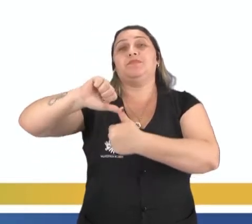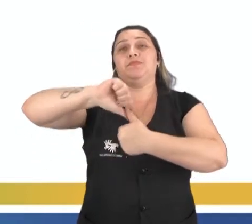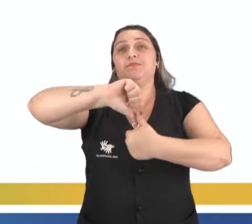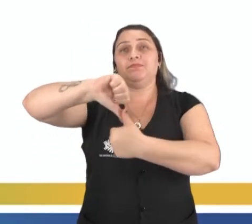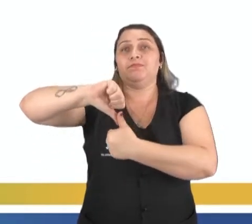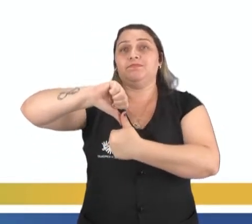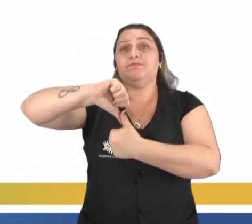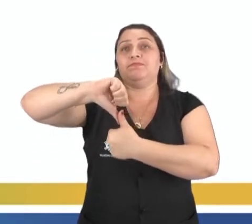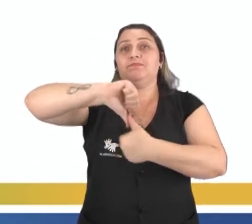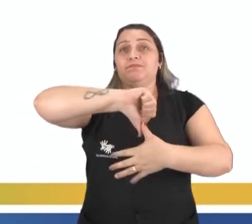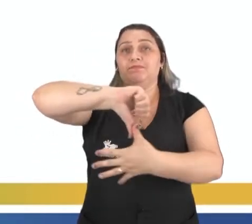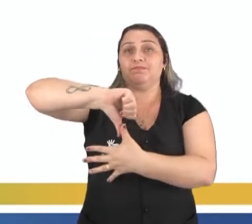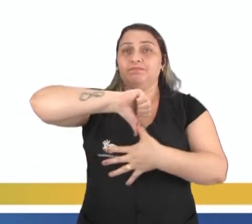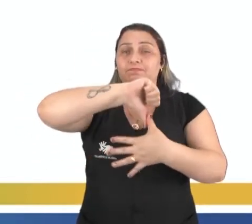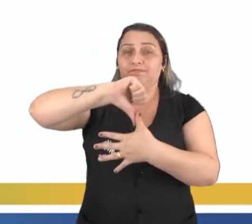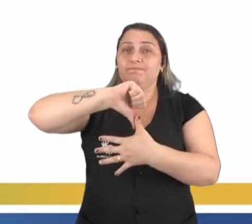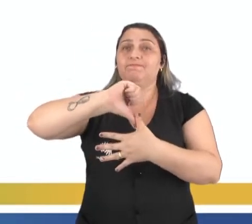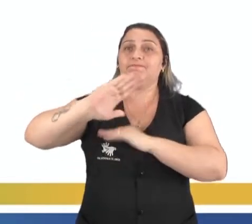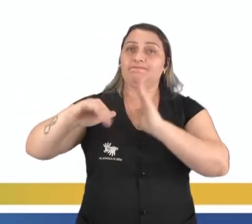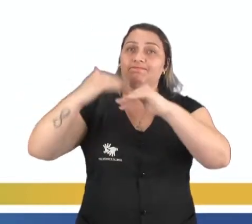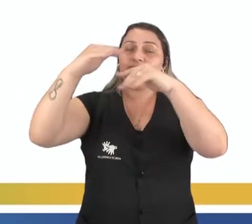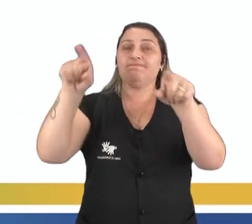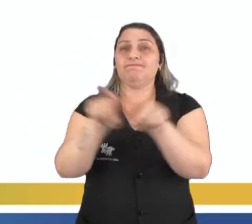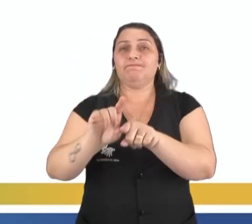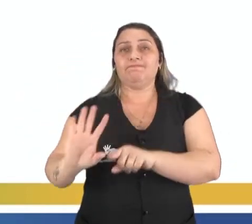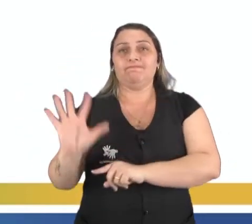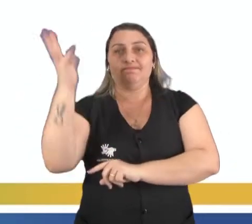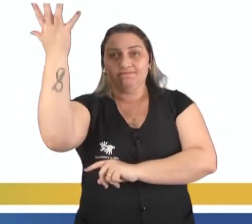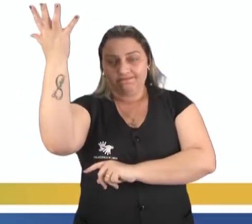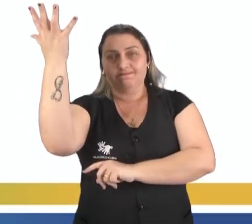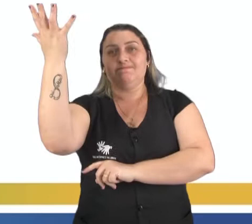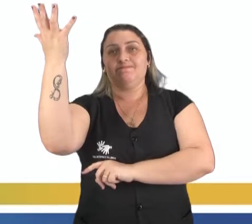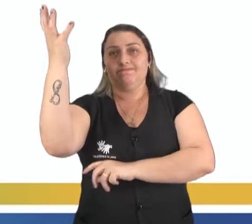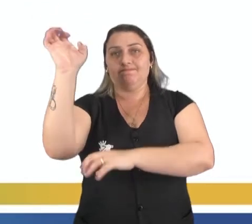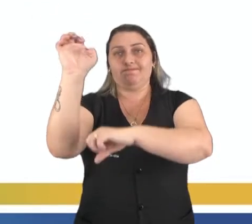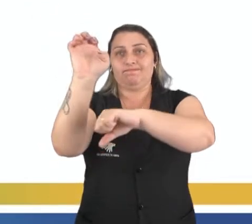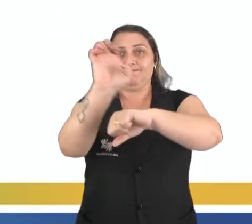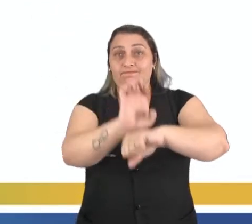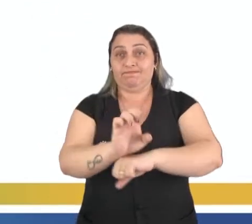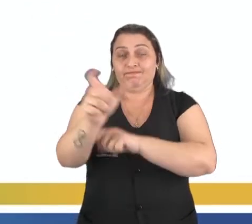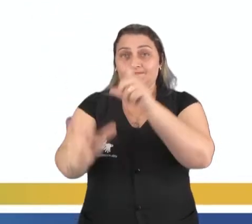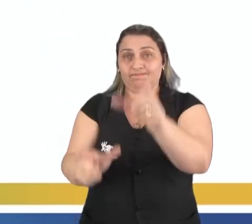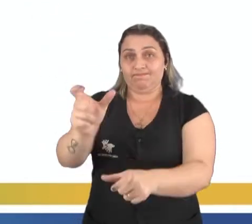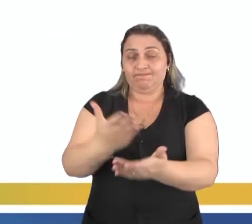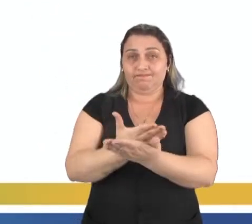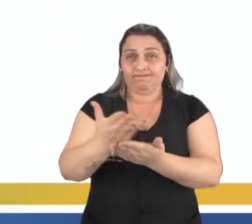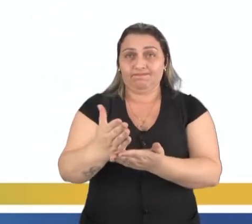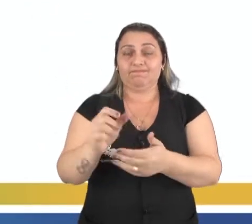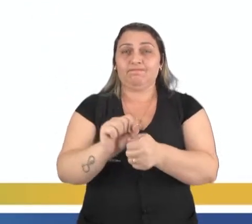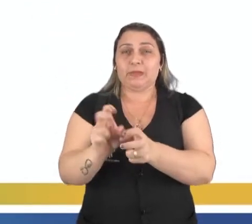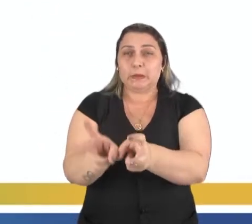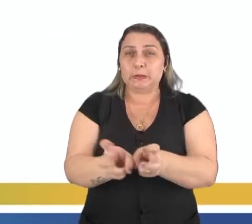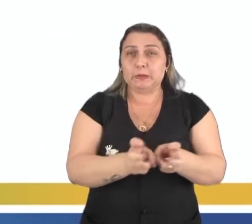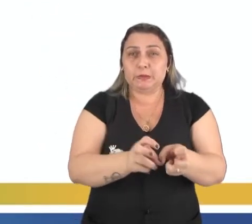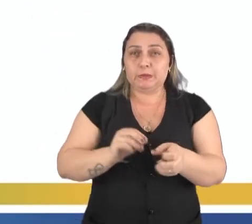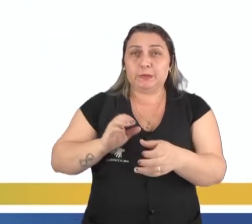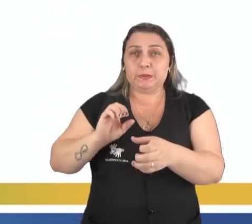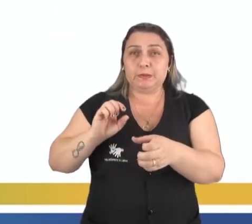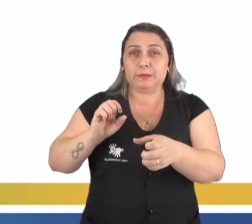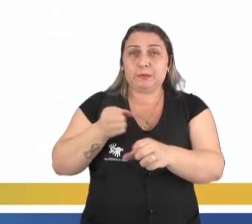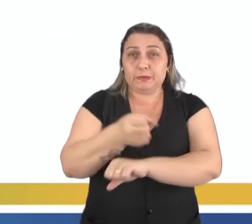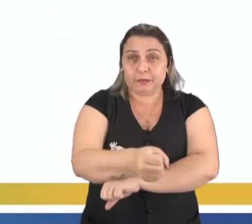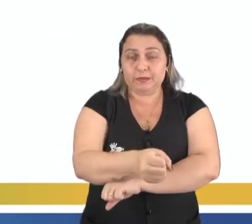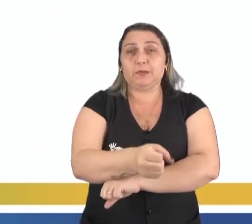América do Sul, em que esse processo também ocorreu quando os europeus começaram a fazer sua exploração e adentrar